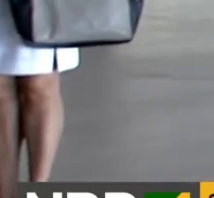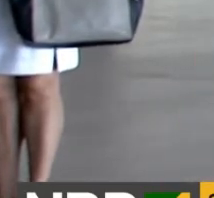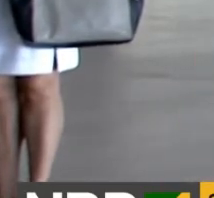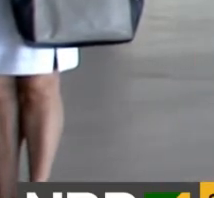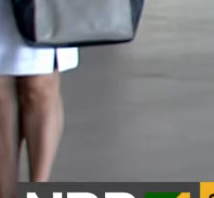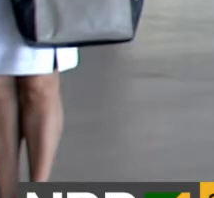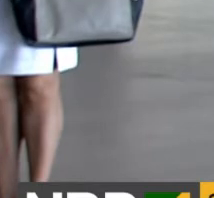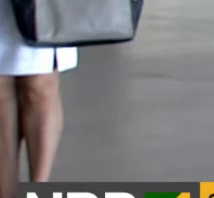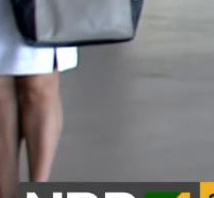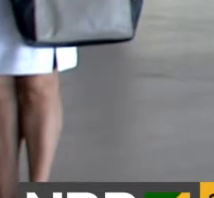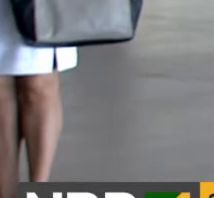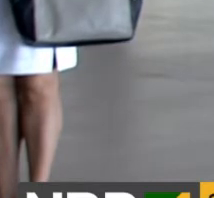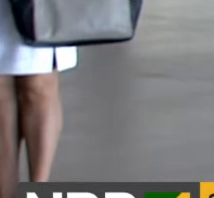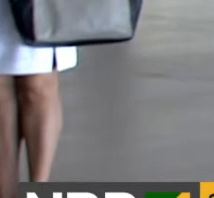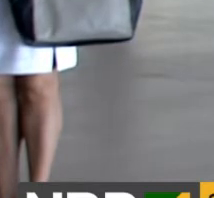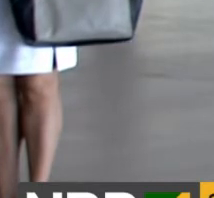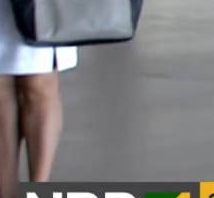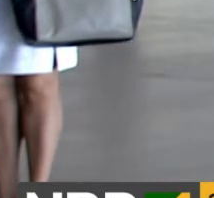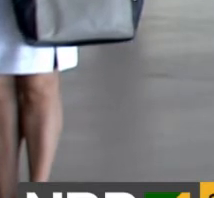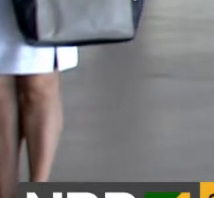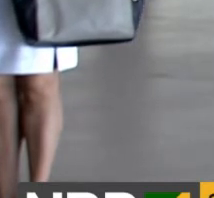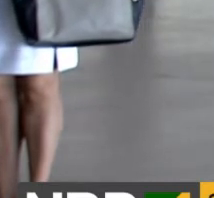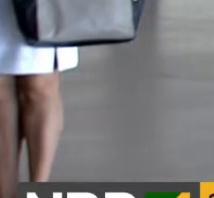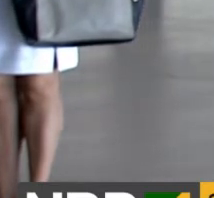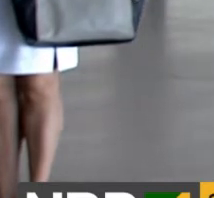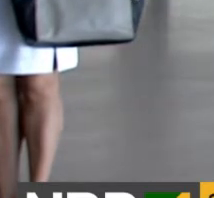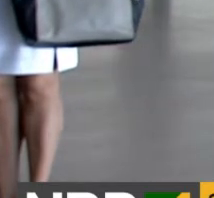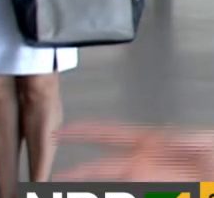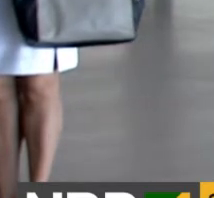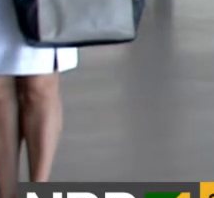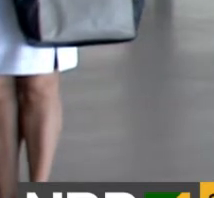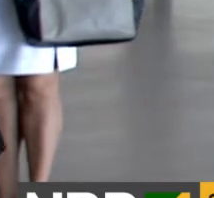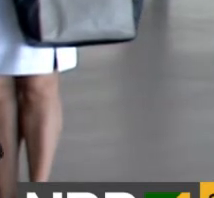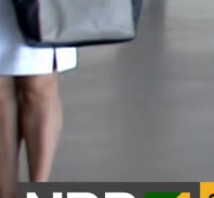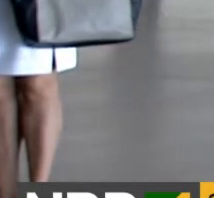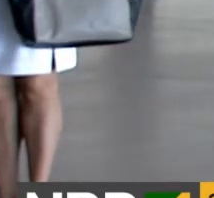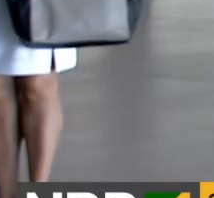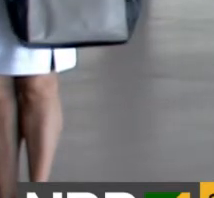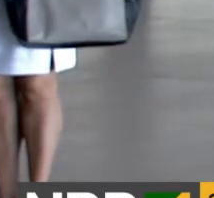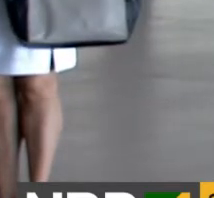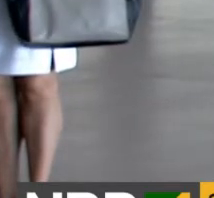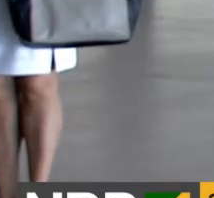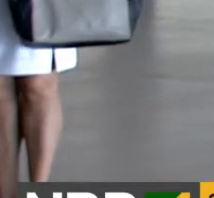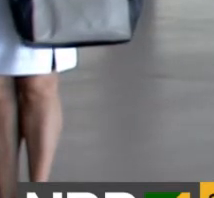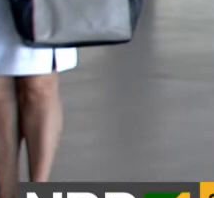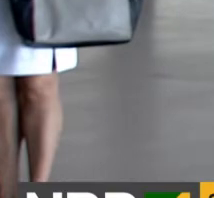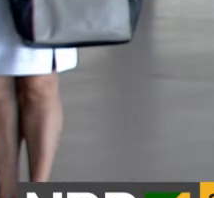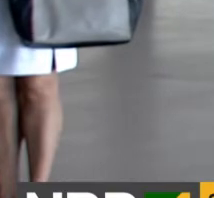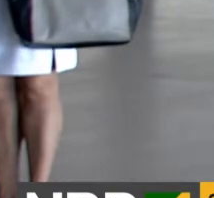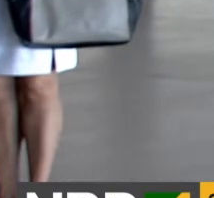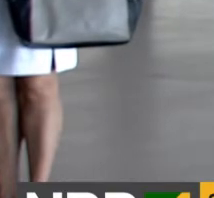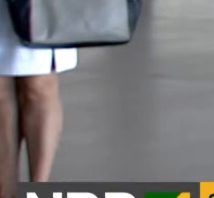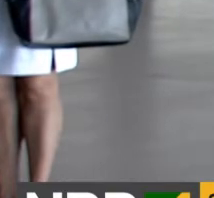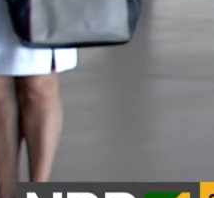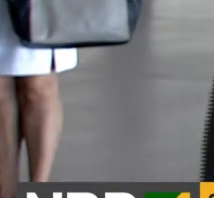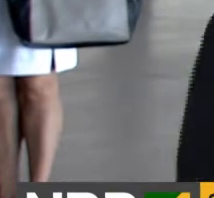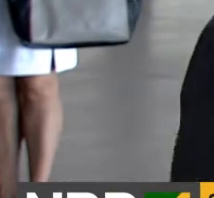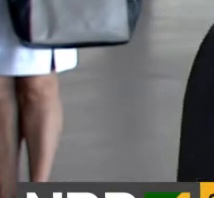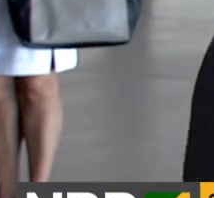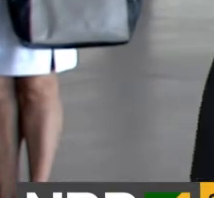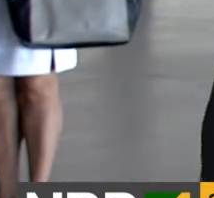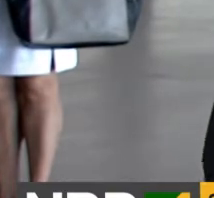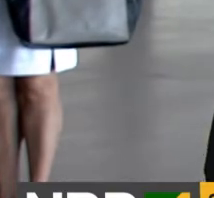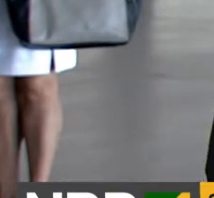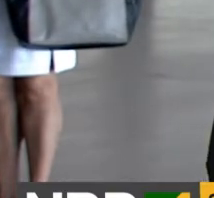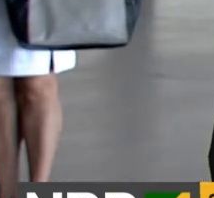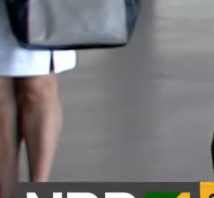outros, quase que se fecha o acordo na Argentina ou neste momento. Mas eu creio que tudo está muito